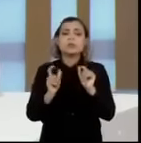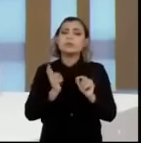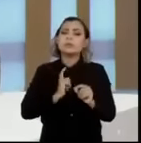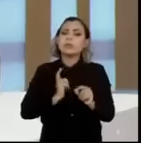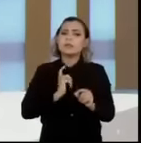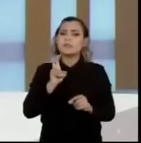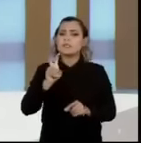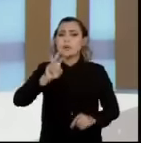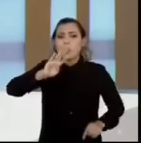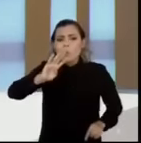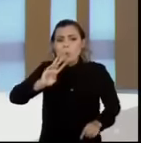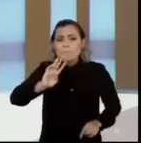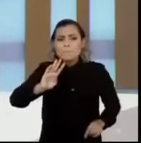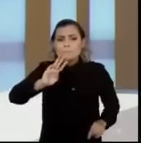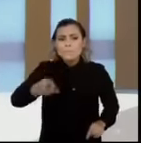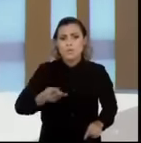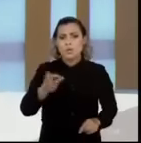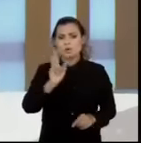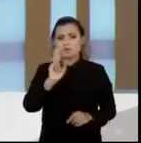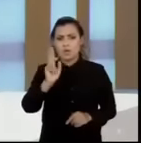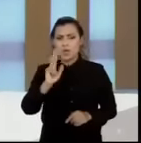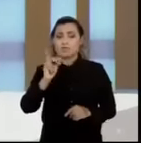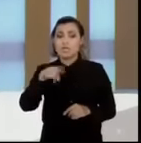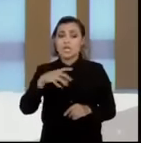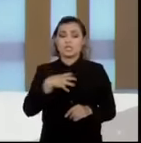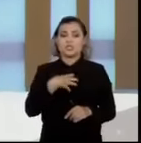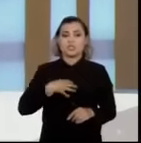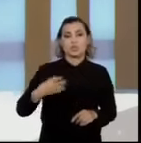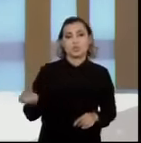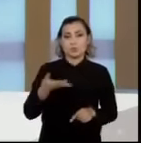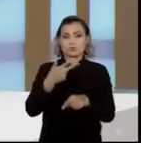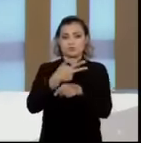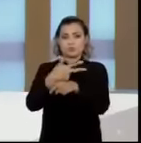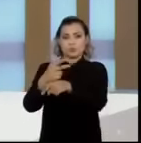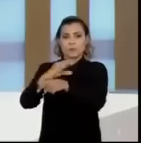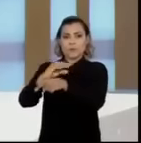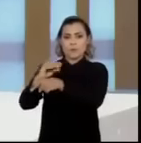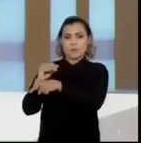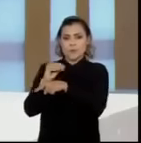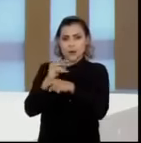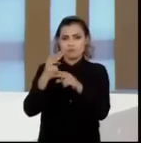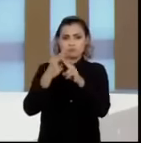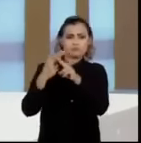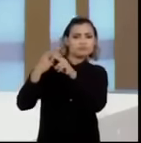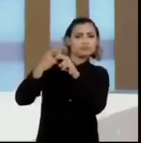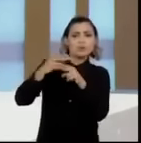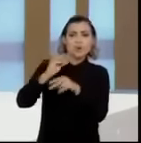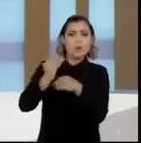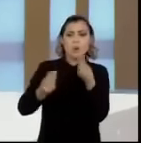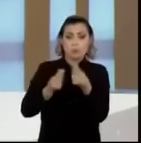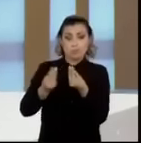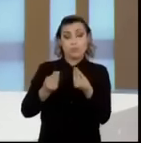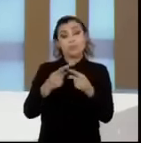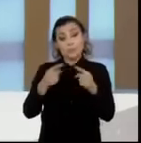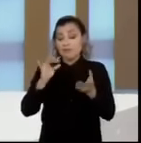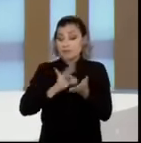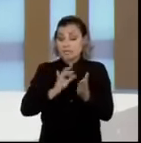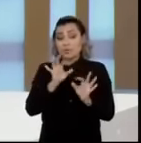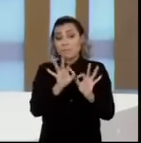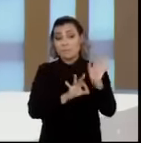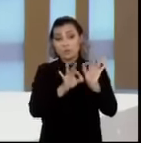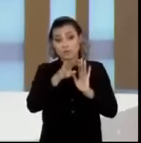custaria 5 milhões, né? E que seria um sistema novo de monitoramento. Pelo que eu entendo, ministro, o Planet, que foi